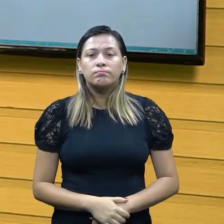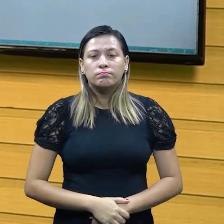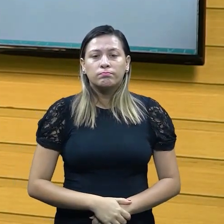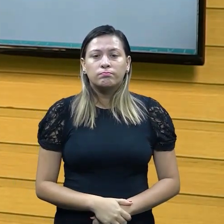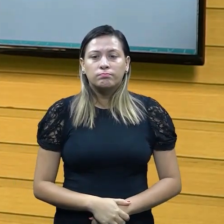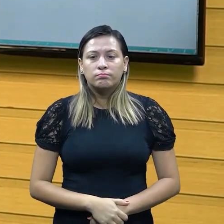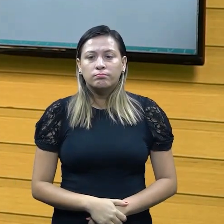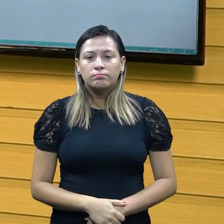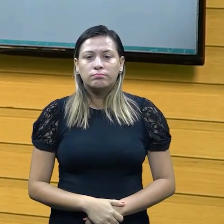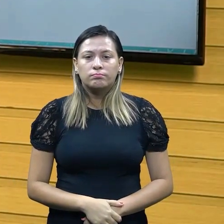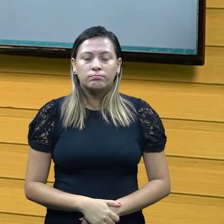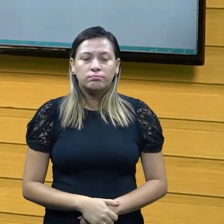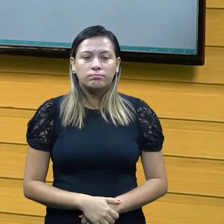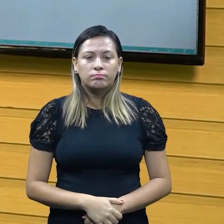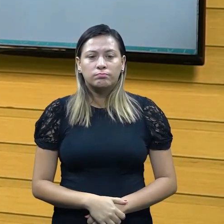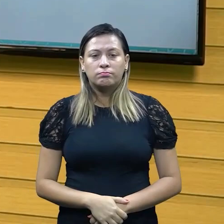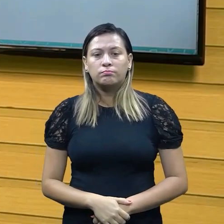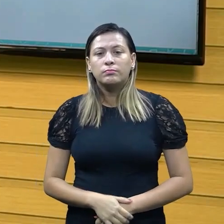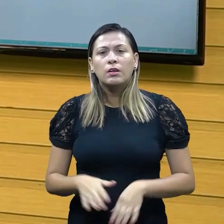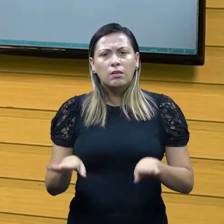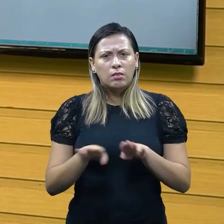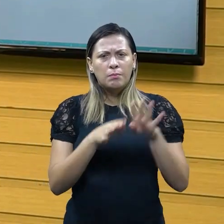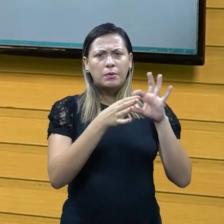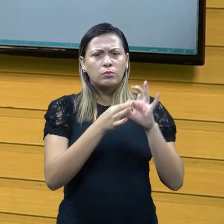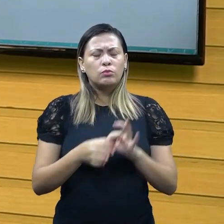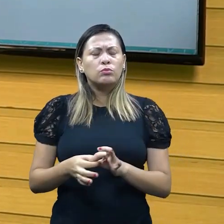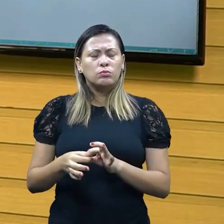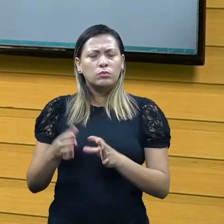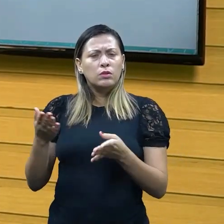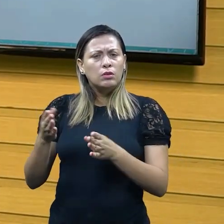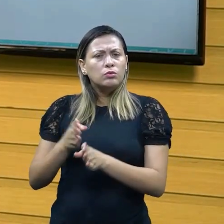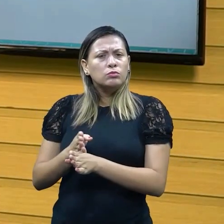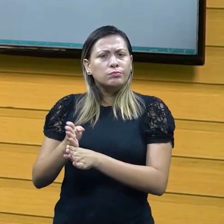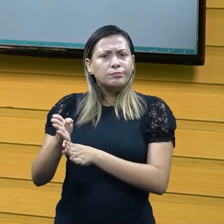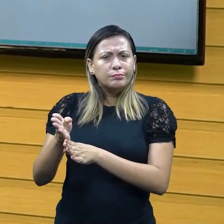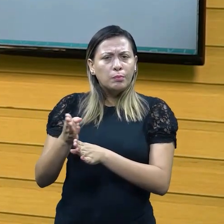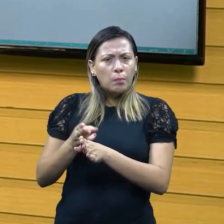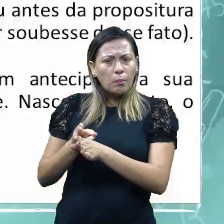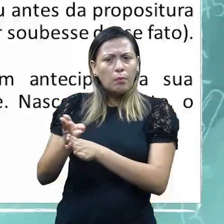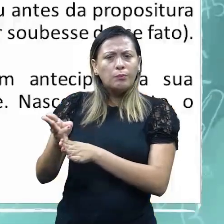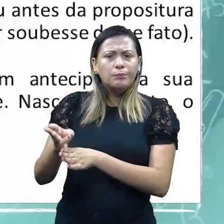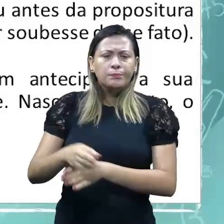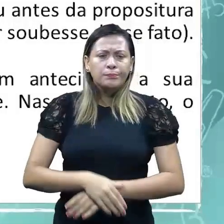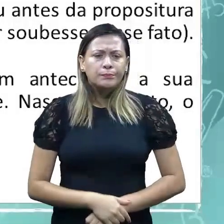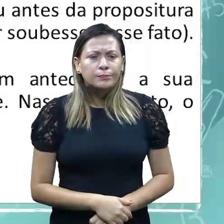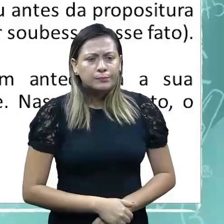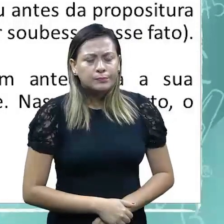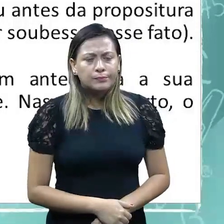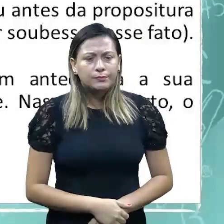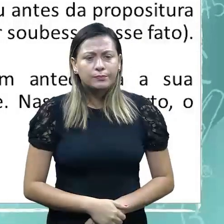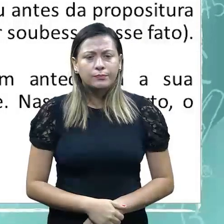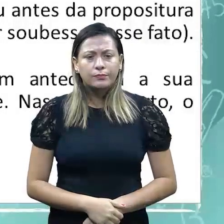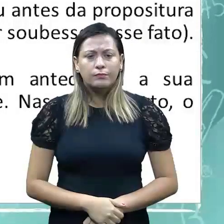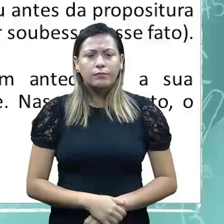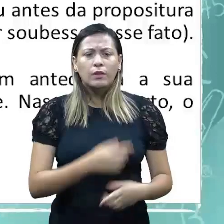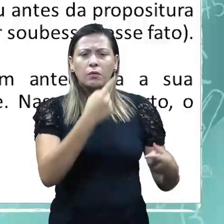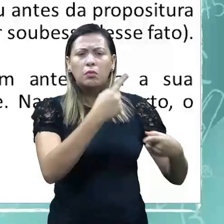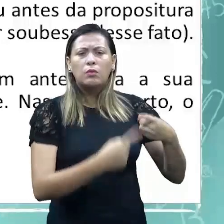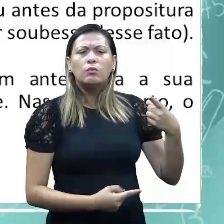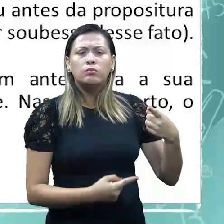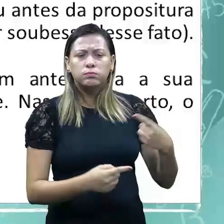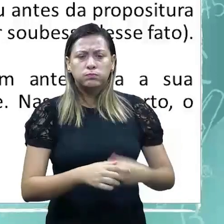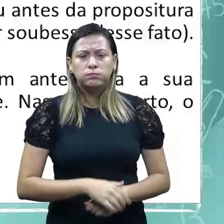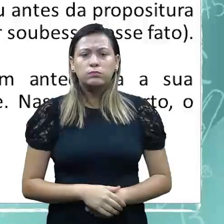moralista, né, dos morais, mas mais pessoas físicas ou jurídicas ali. Nulo será